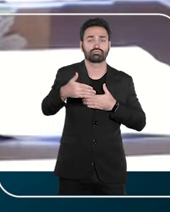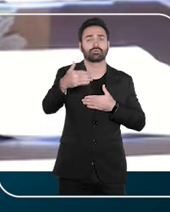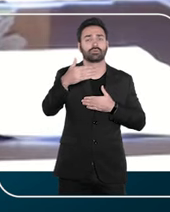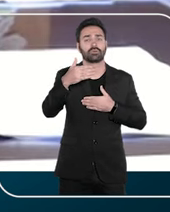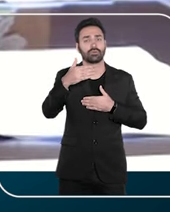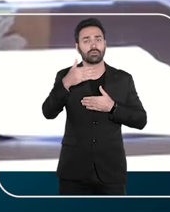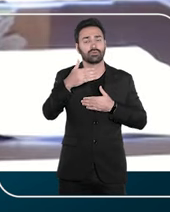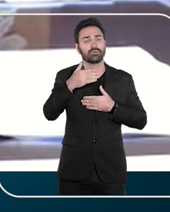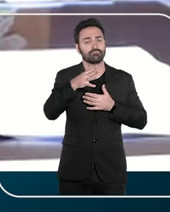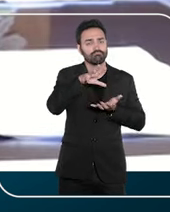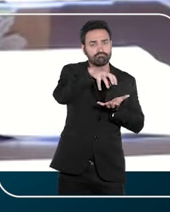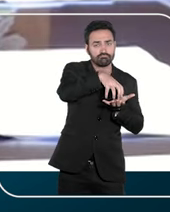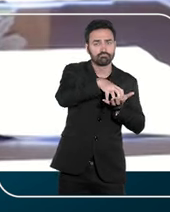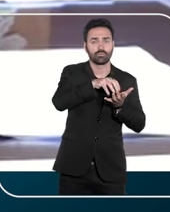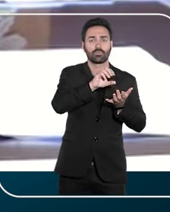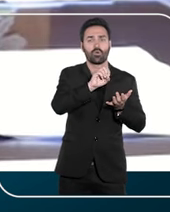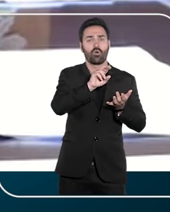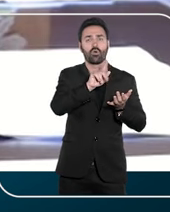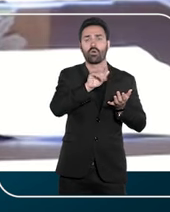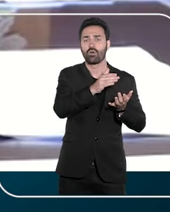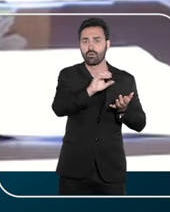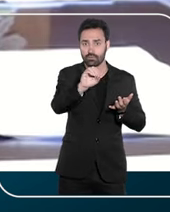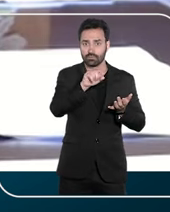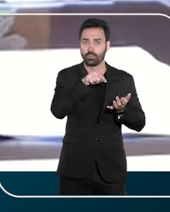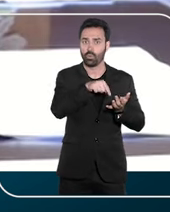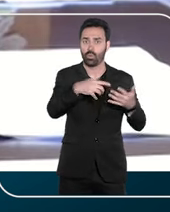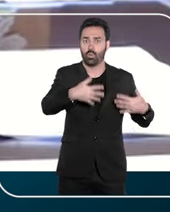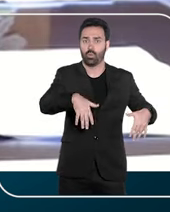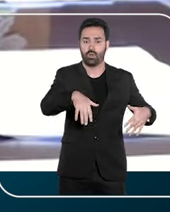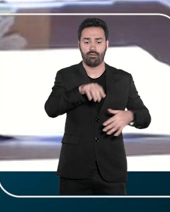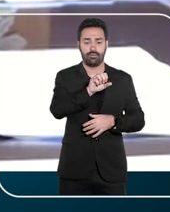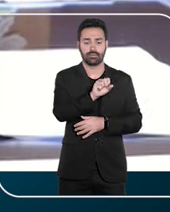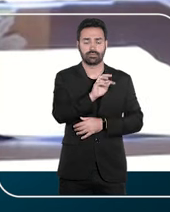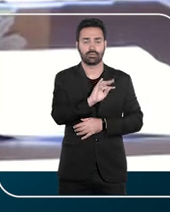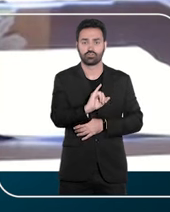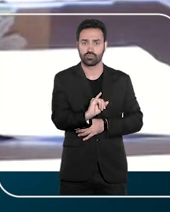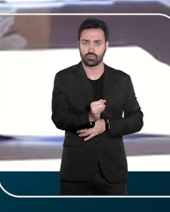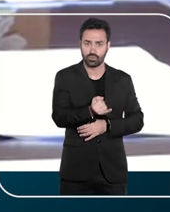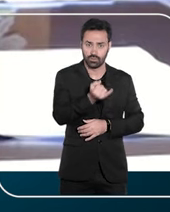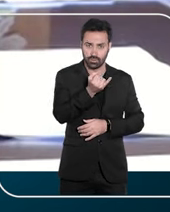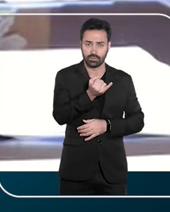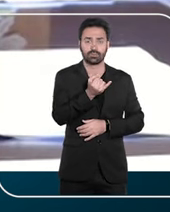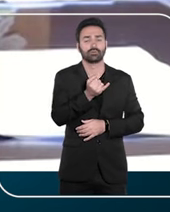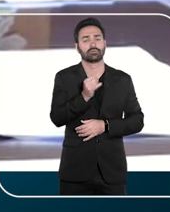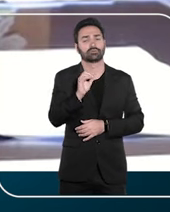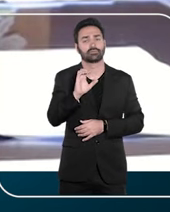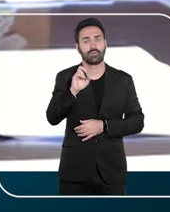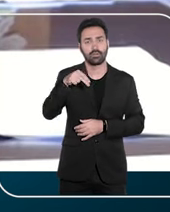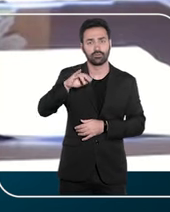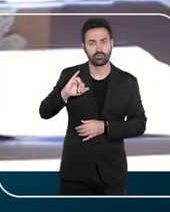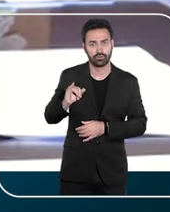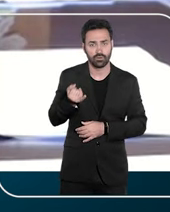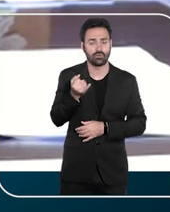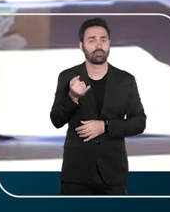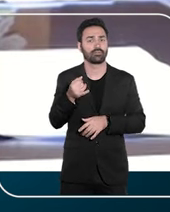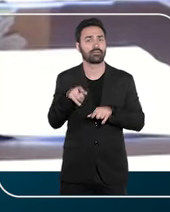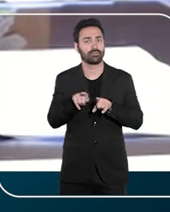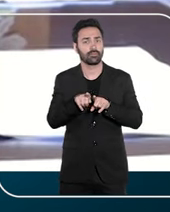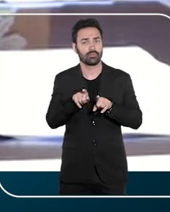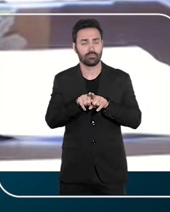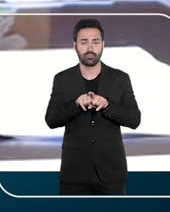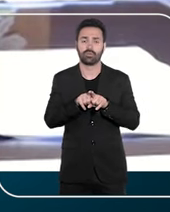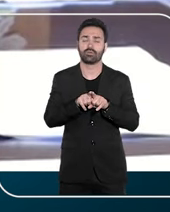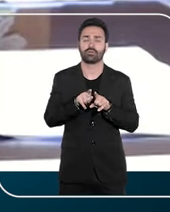grandes órgãos, né? Um órgão como o STJ, um tribunal como o STJ, o CNJ e o nosso